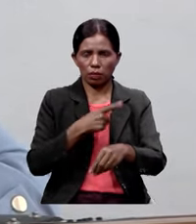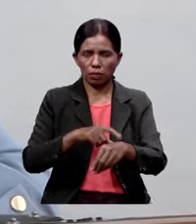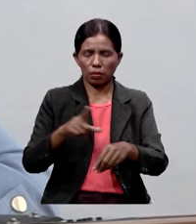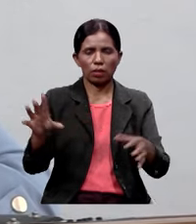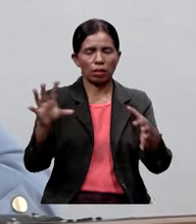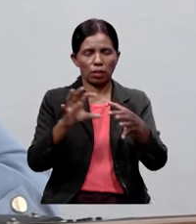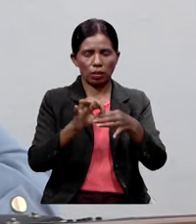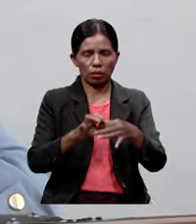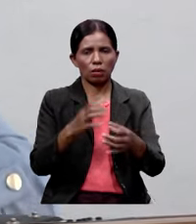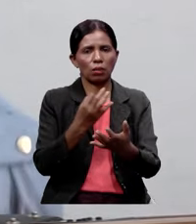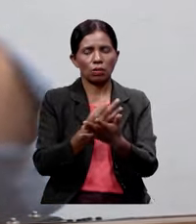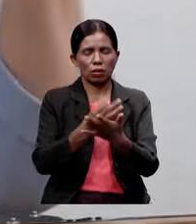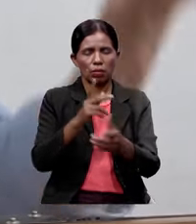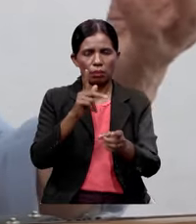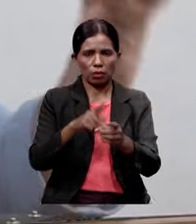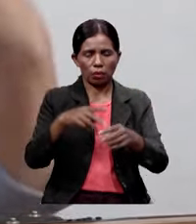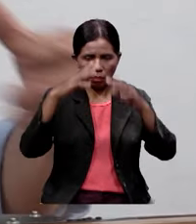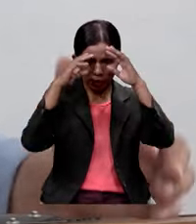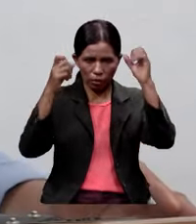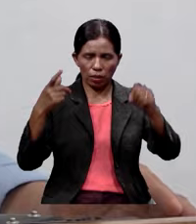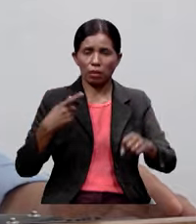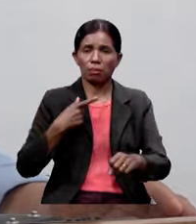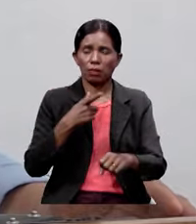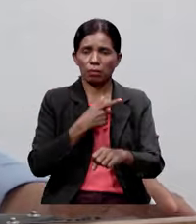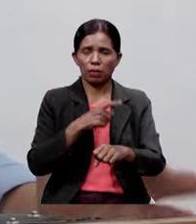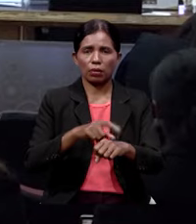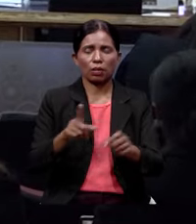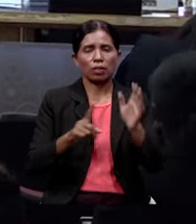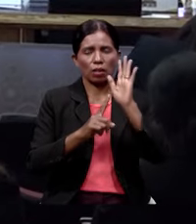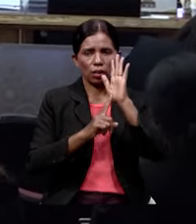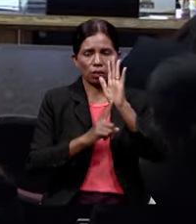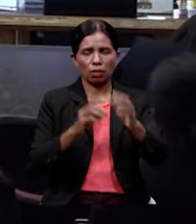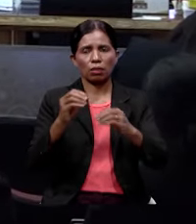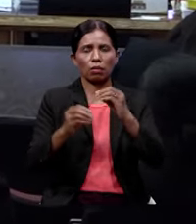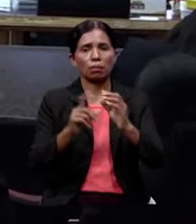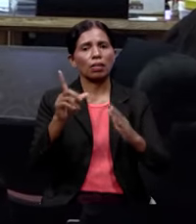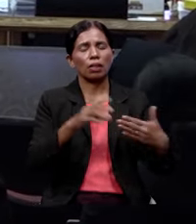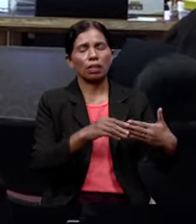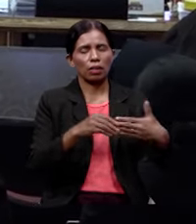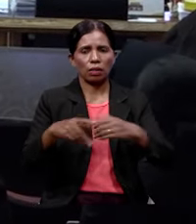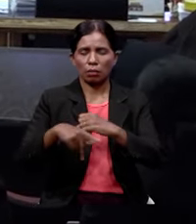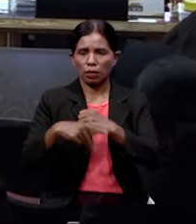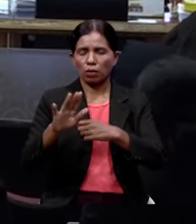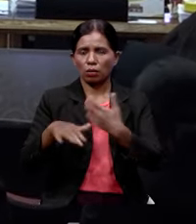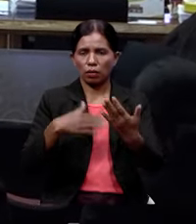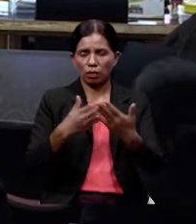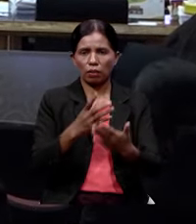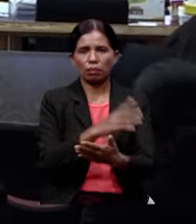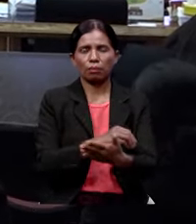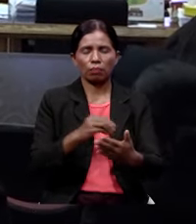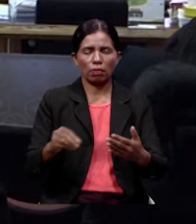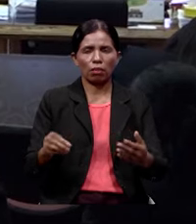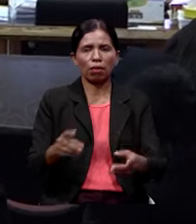Liga ao Fundo Minarai. Também presidente do Parlamento Nacional se ratou assunto né, para líder bancada Sira no ex-titulares,